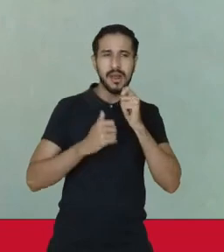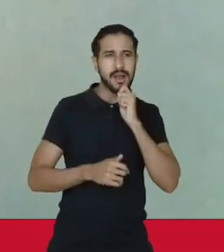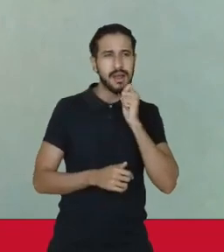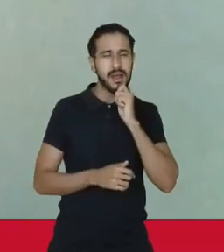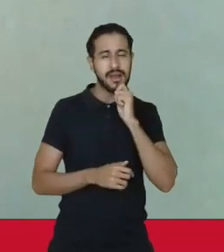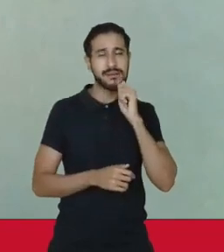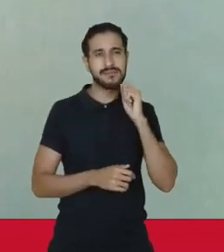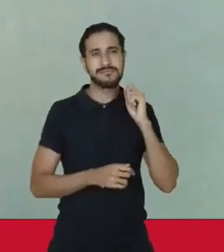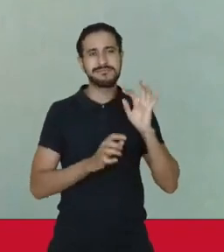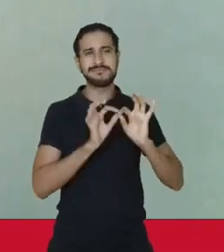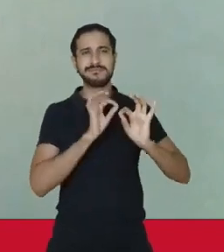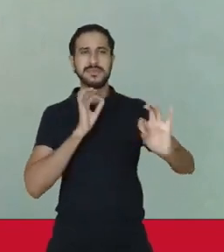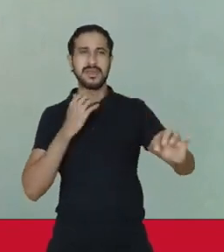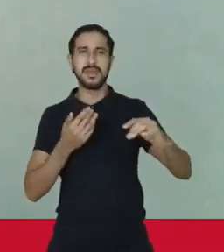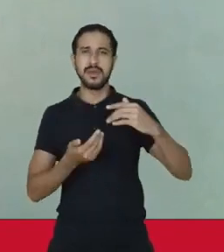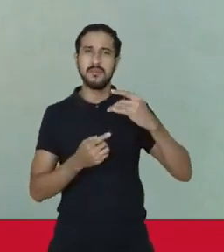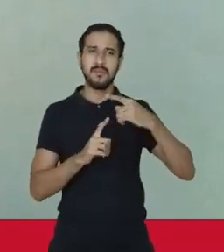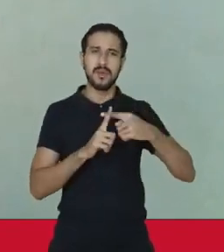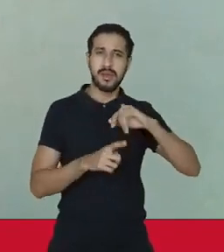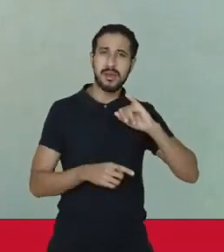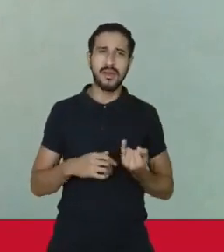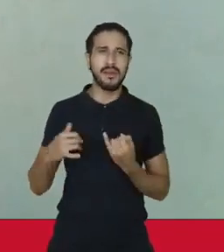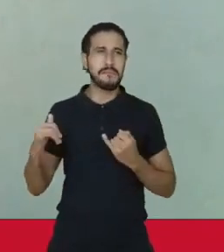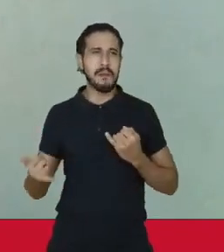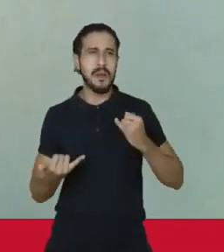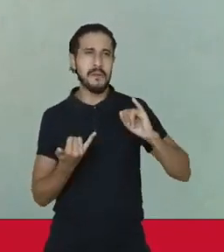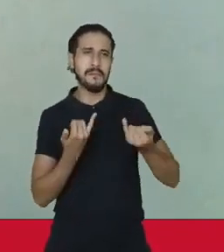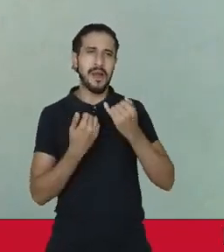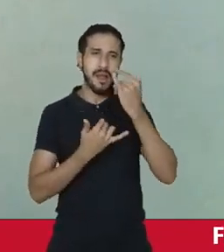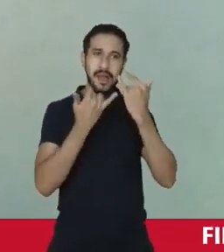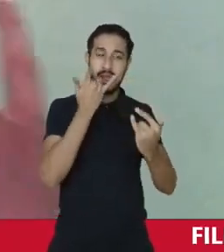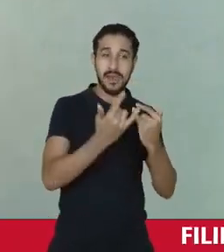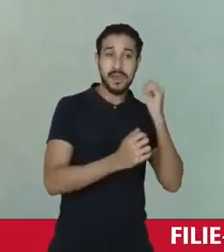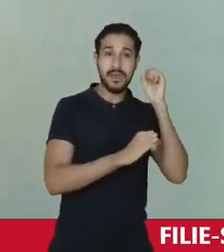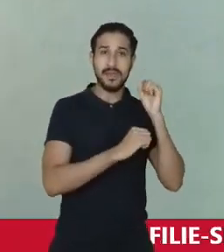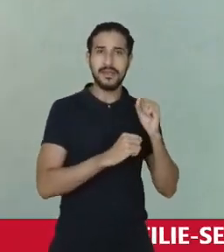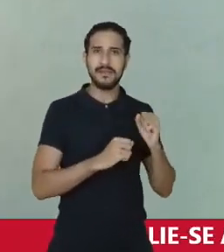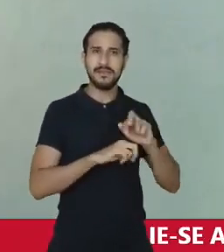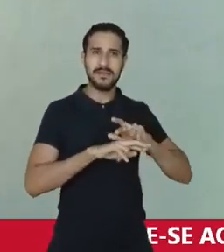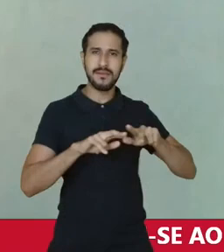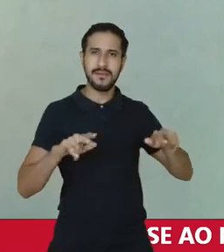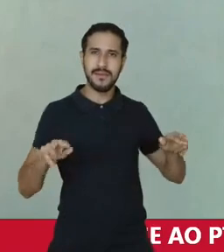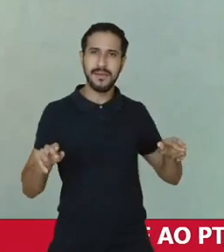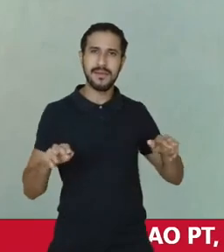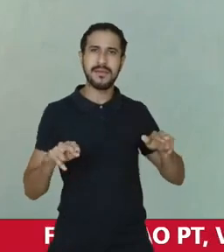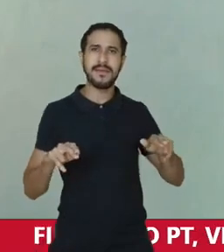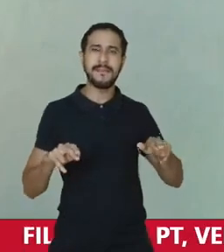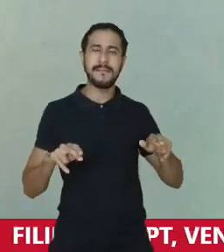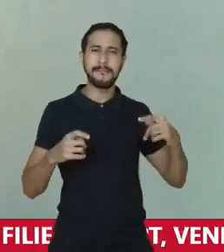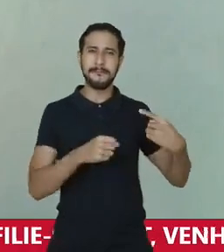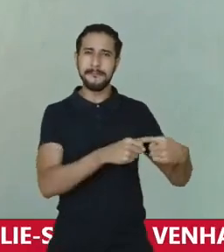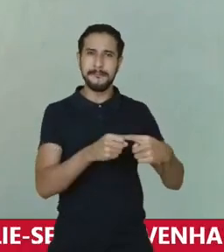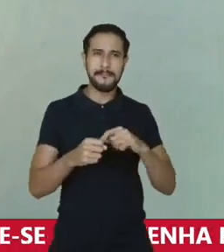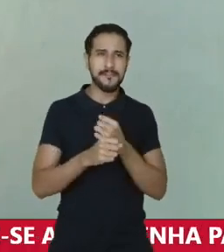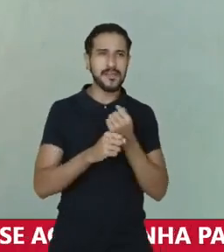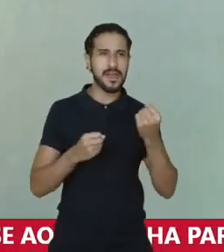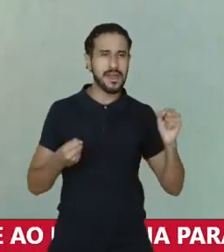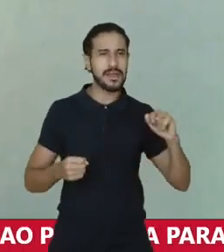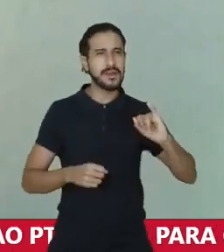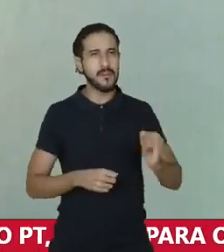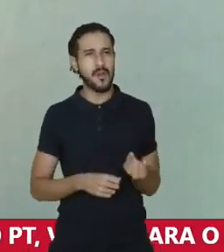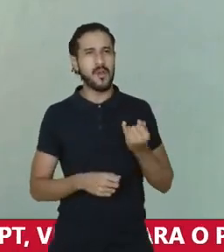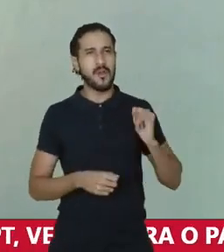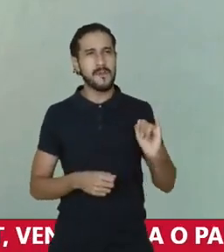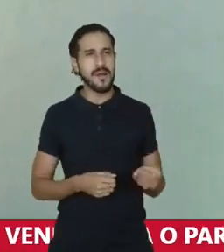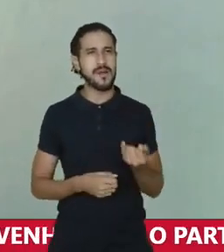muito longe, porque ele é explorado pelo capitalismo nas grandes fábricas, nas grandes cidades, ele é o tempo todo